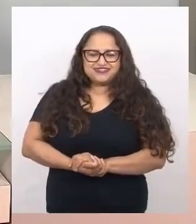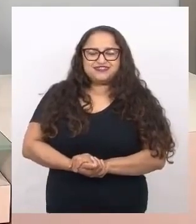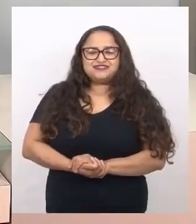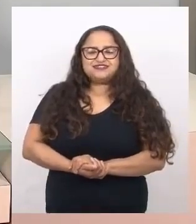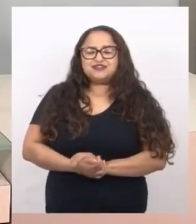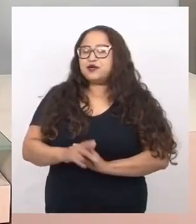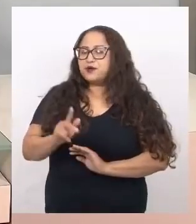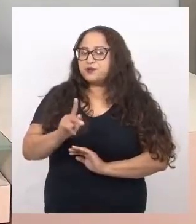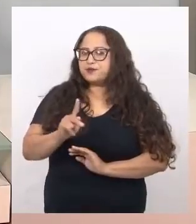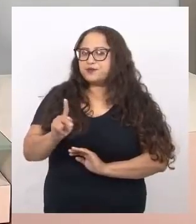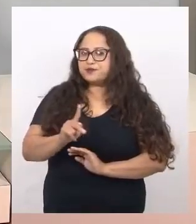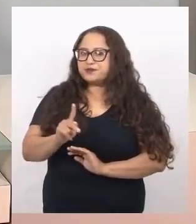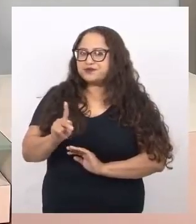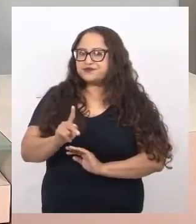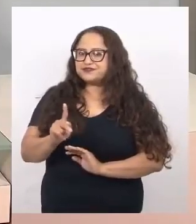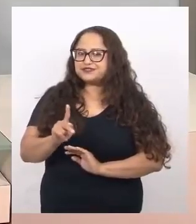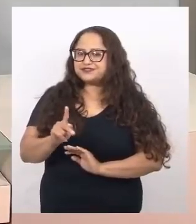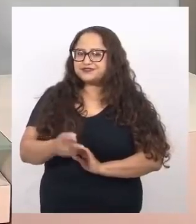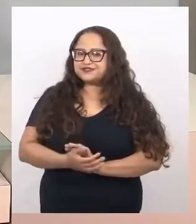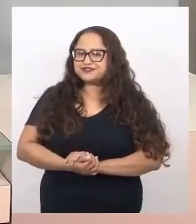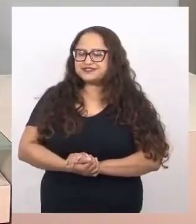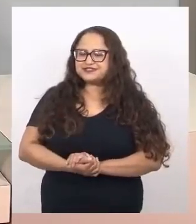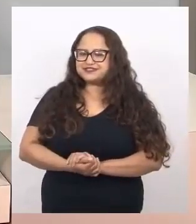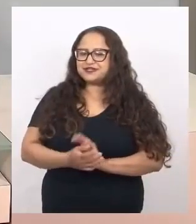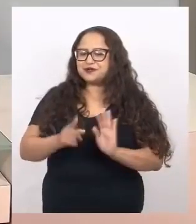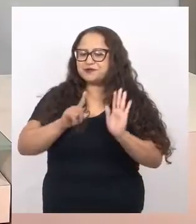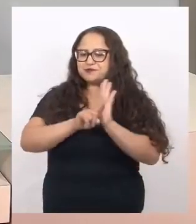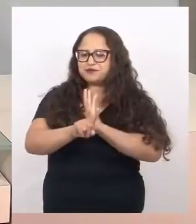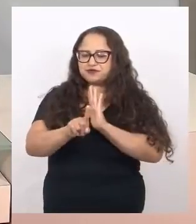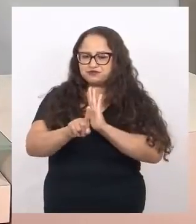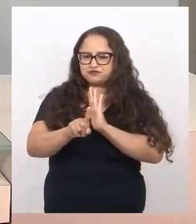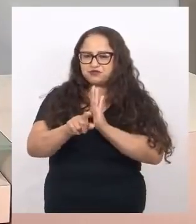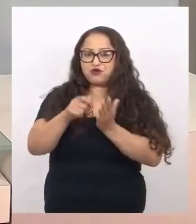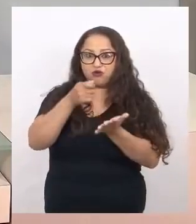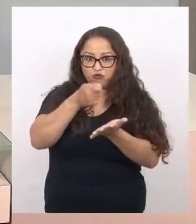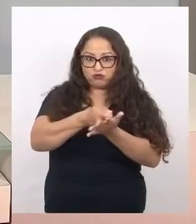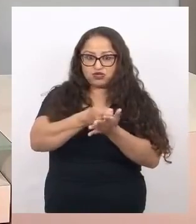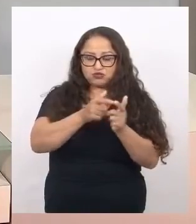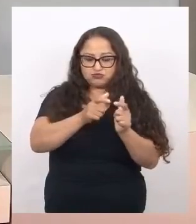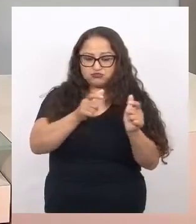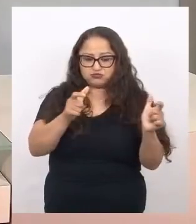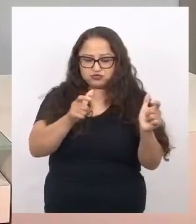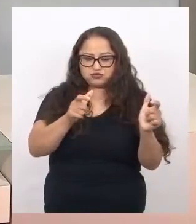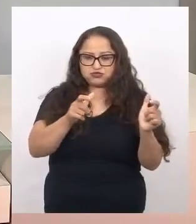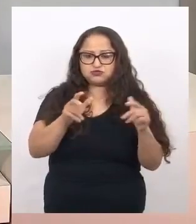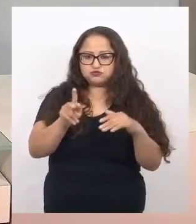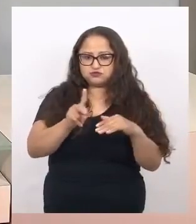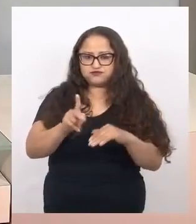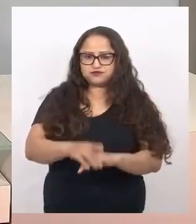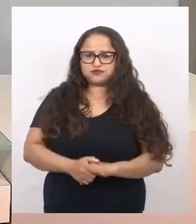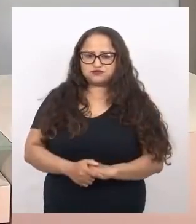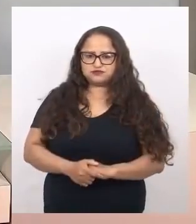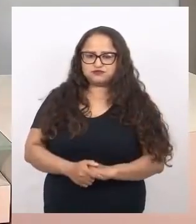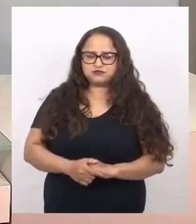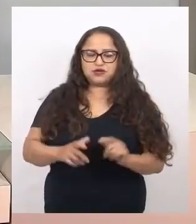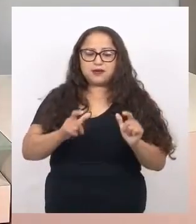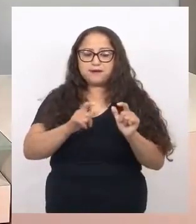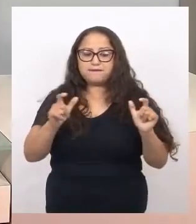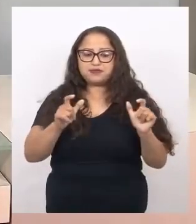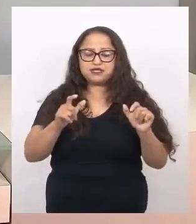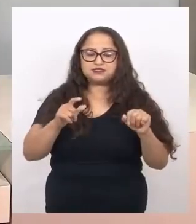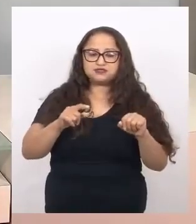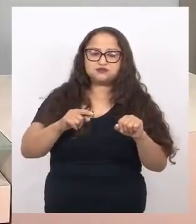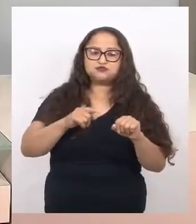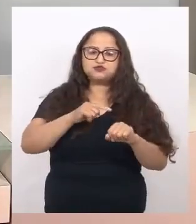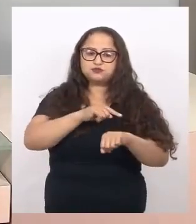O professor perguntou aqui, é obrigatório ampliar a jornada do professor? Ampliação de jornada só